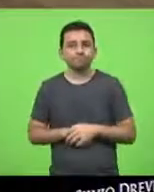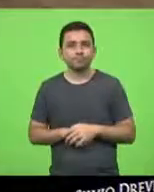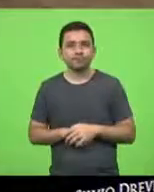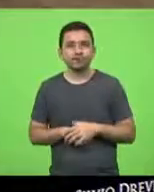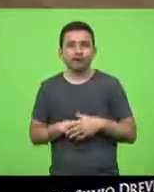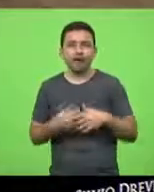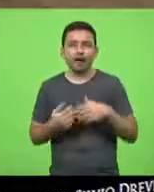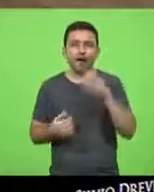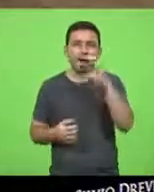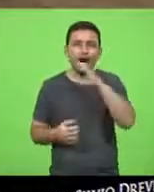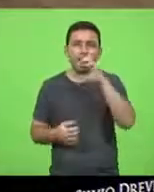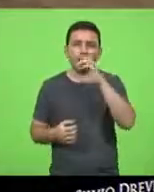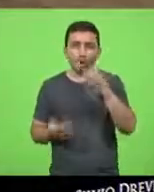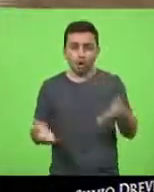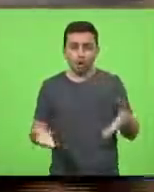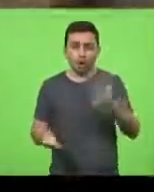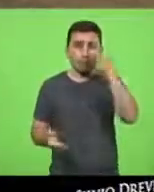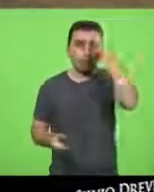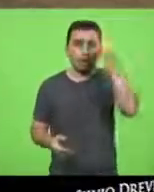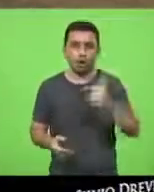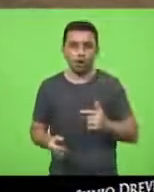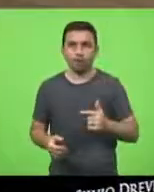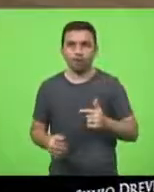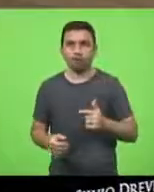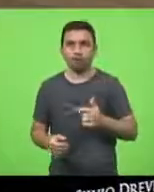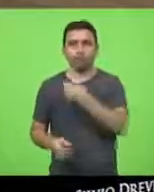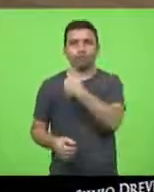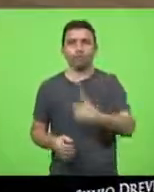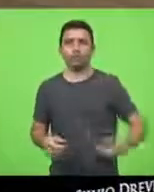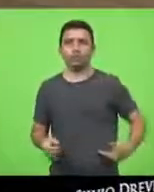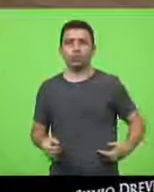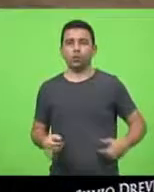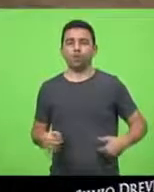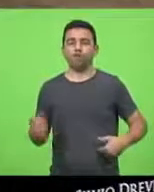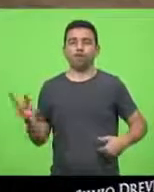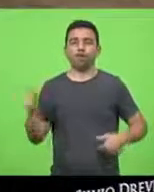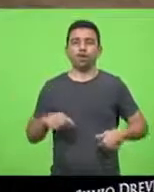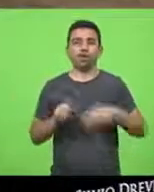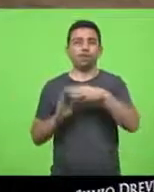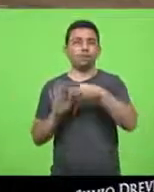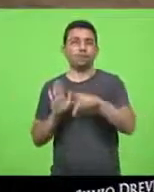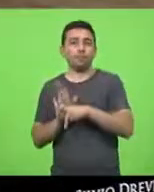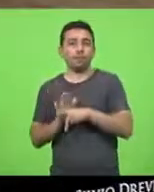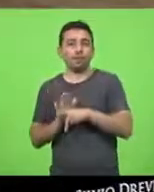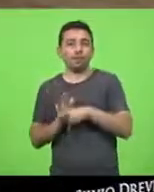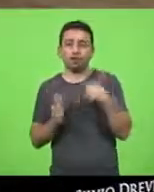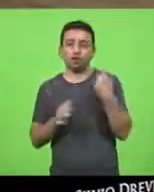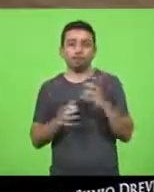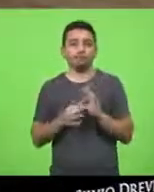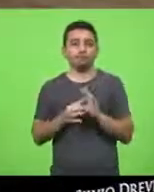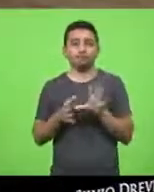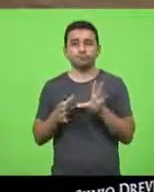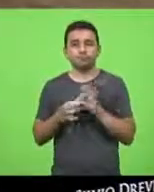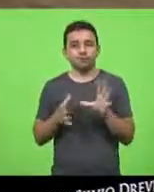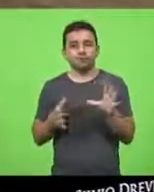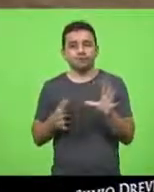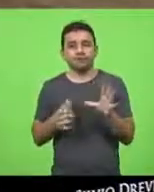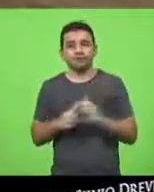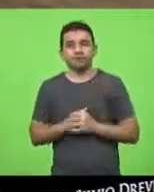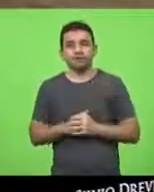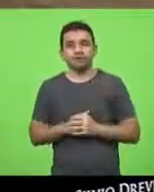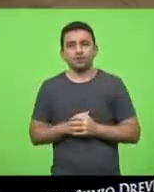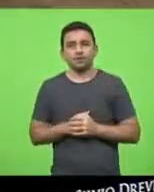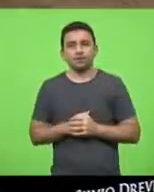noite que o governador vai mandar um projeto de lei aqui, ou medida provisória, para nós deliberar. Então, como está se